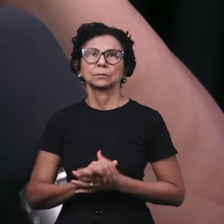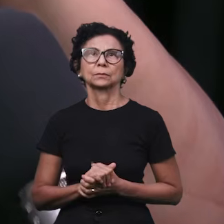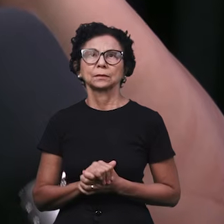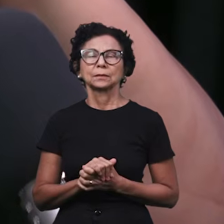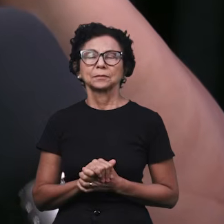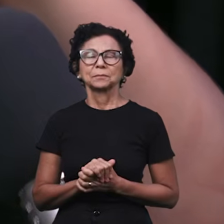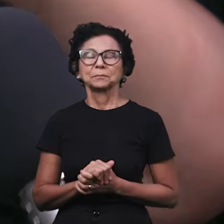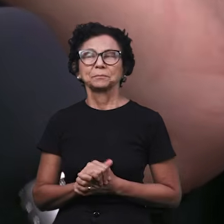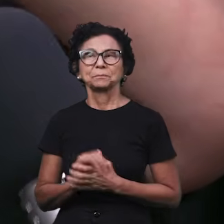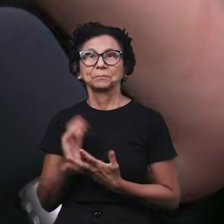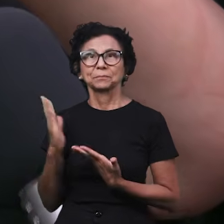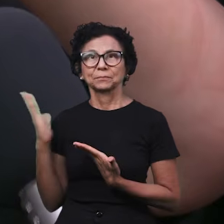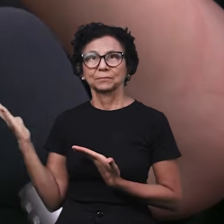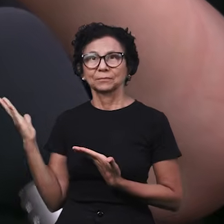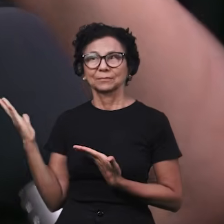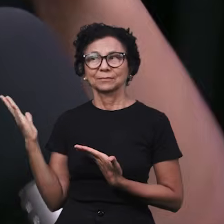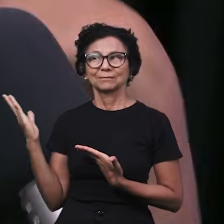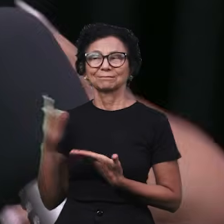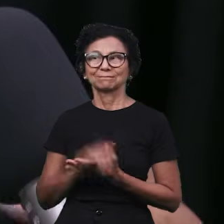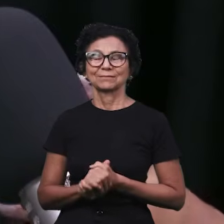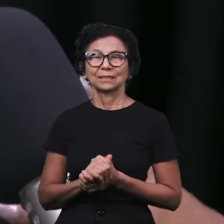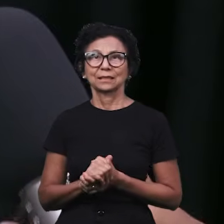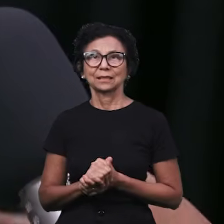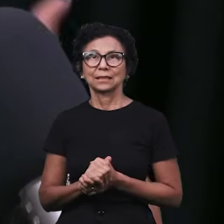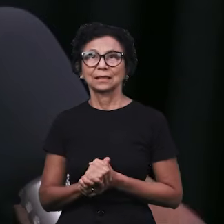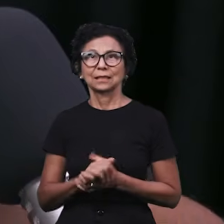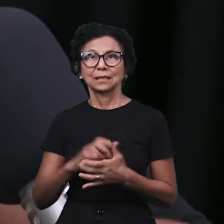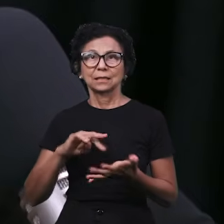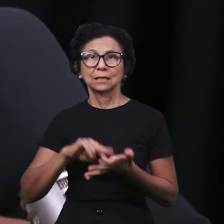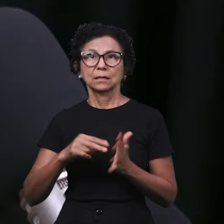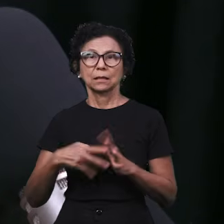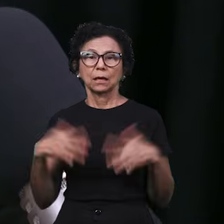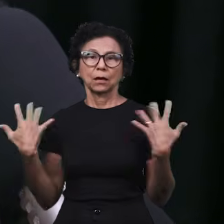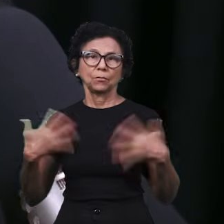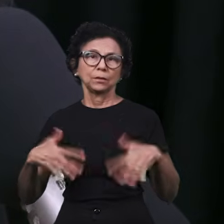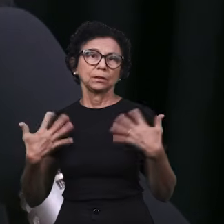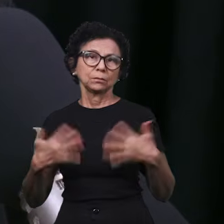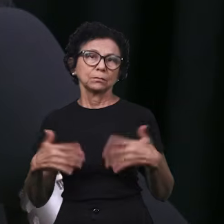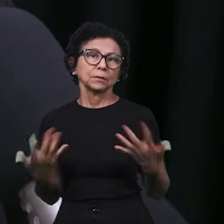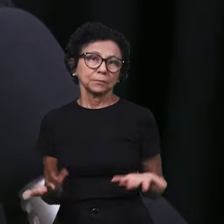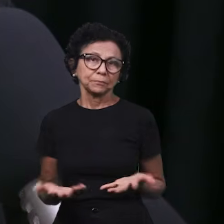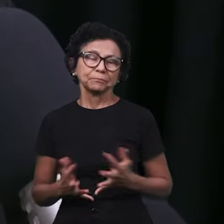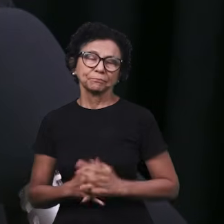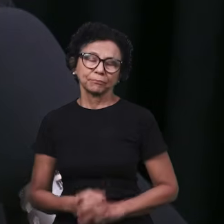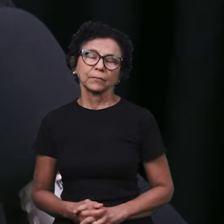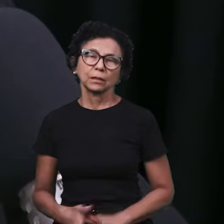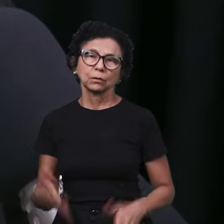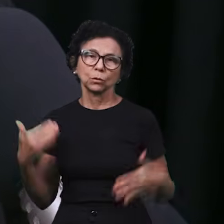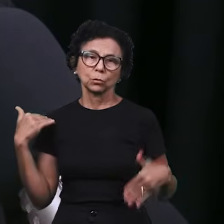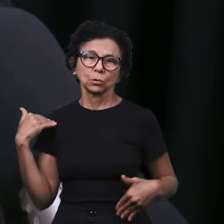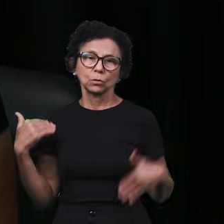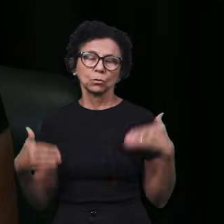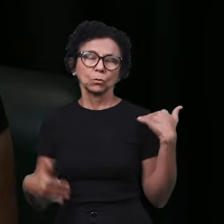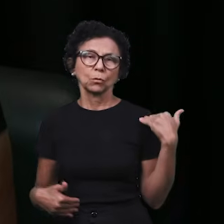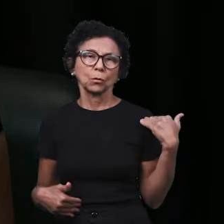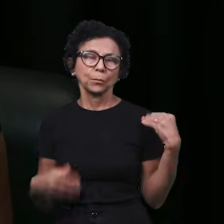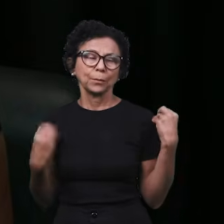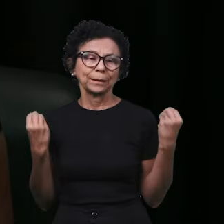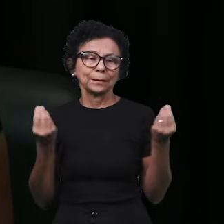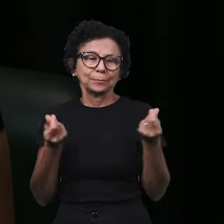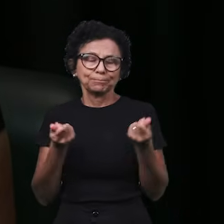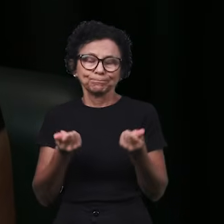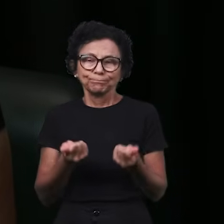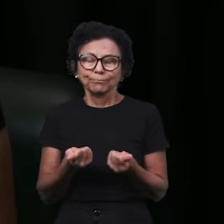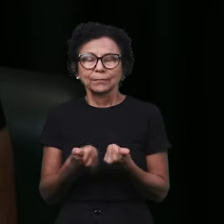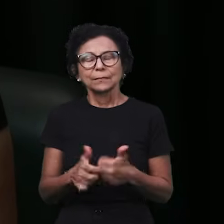uma, né? Assim alterada. E é isso que fala. O corpo fala. Glória a Deus. E aí agora nós